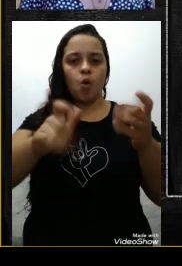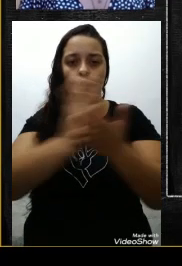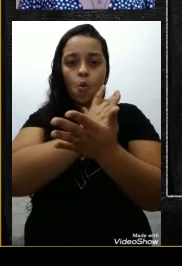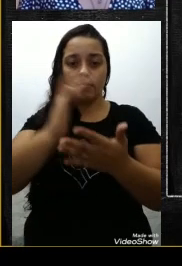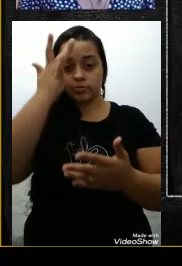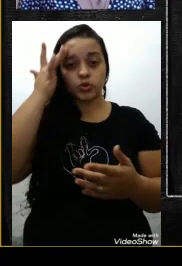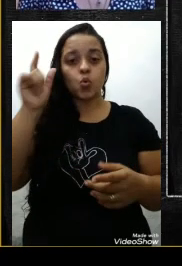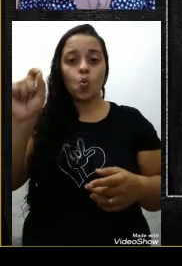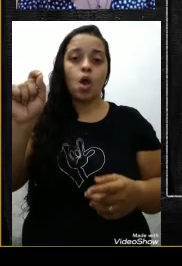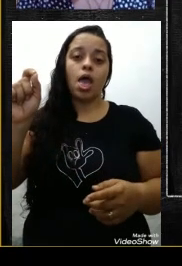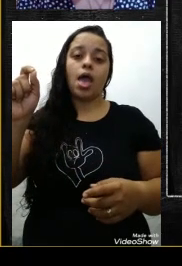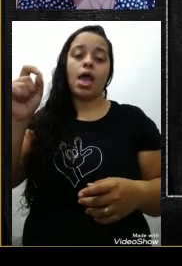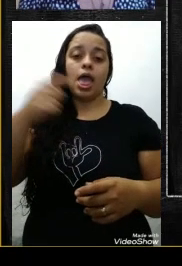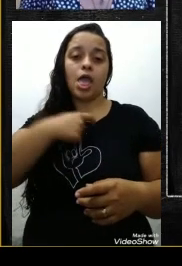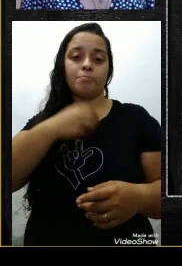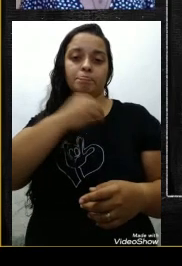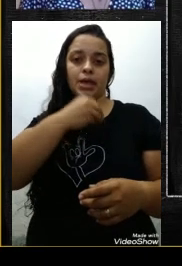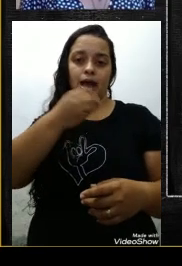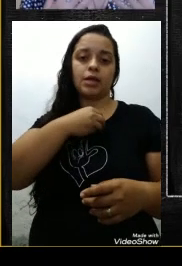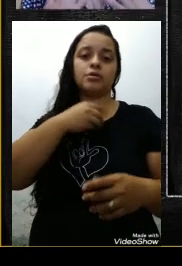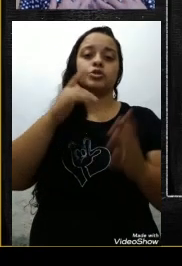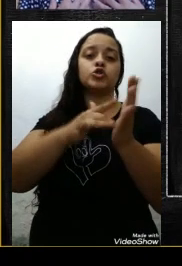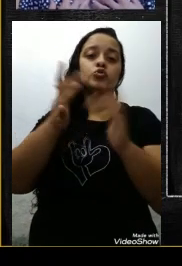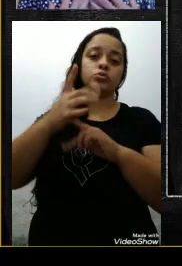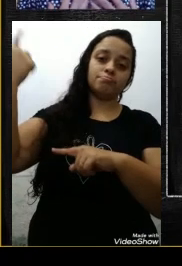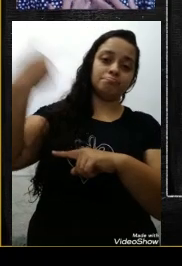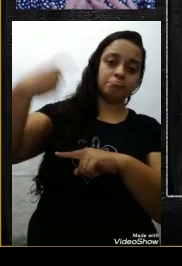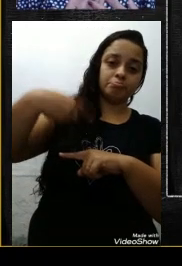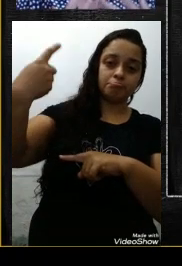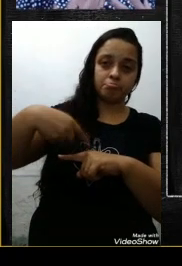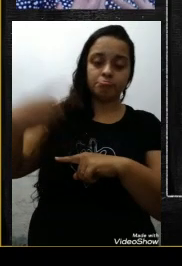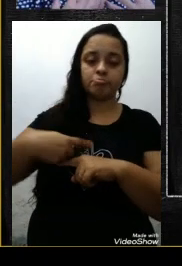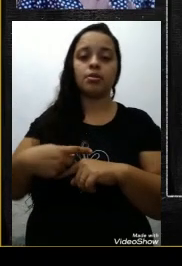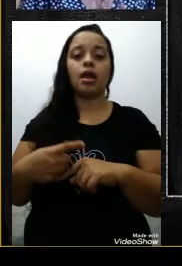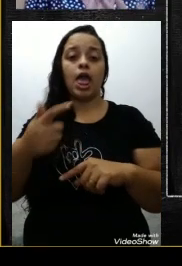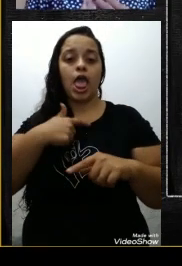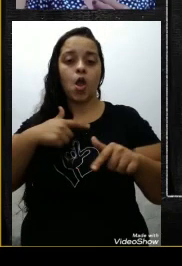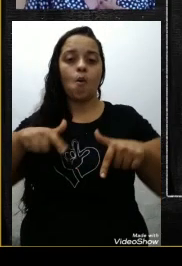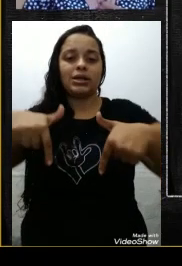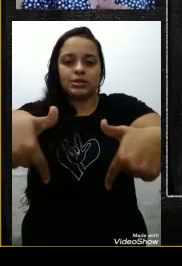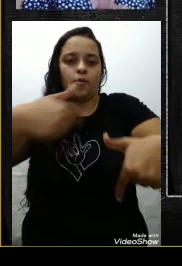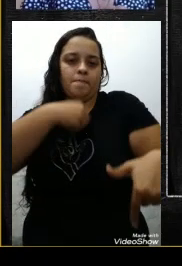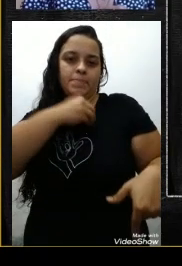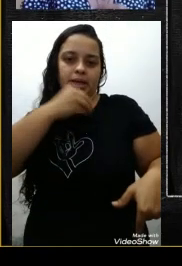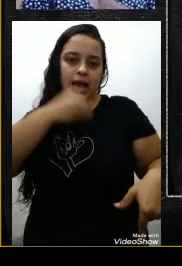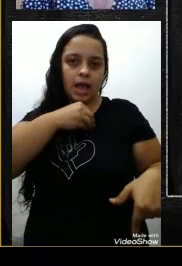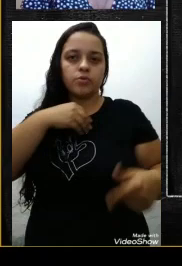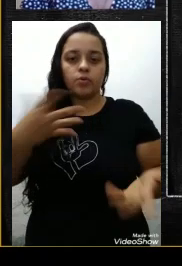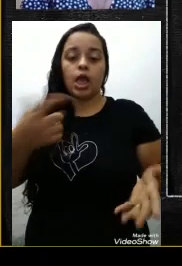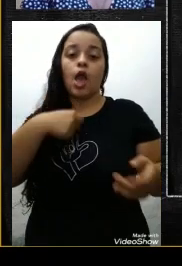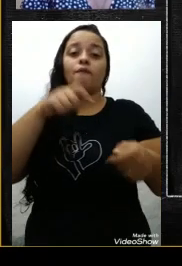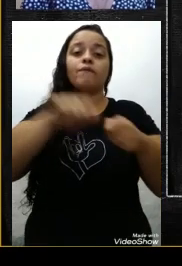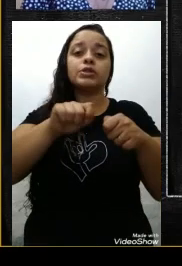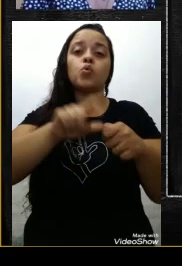que imaginaram que estavam sendo punidos, eles particularmente devido às suas próprias ações, e